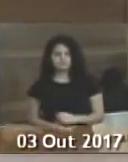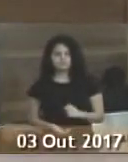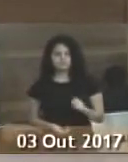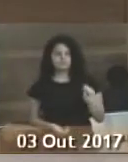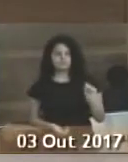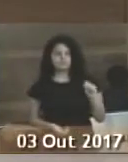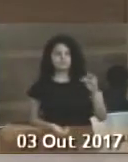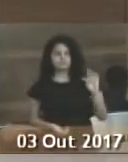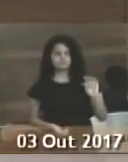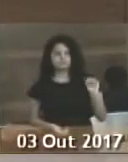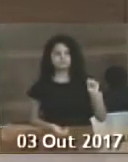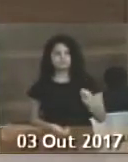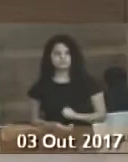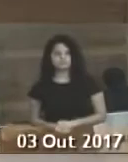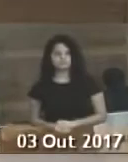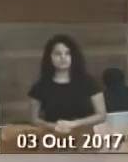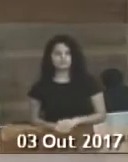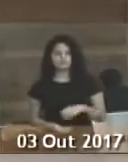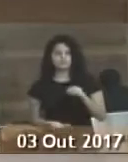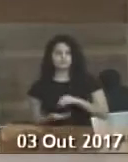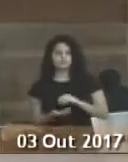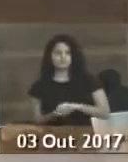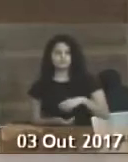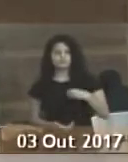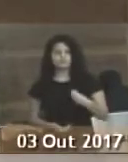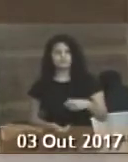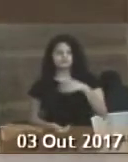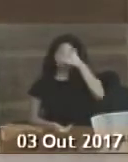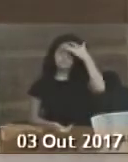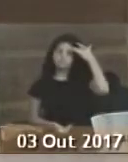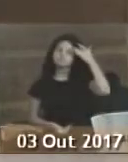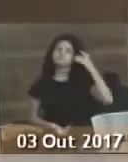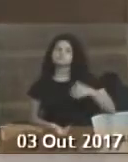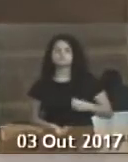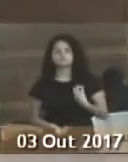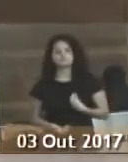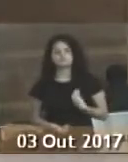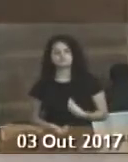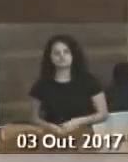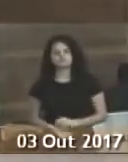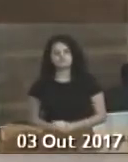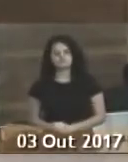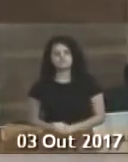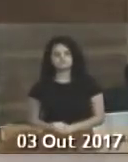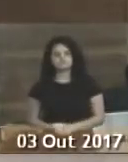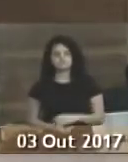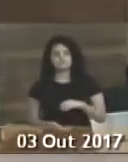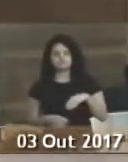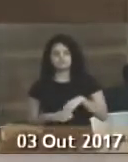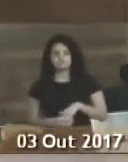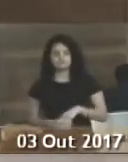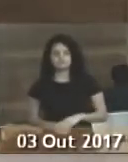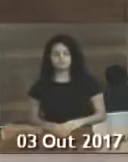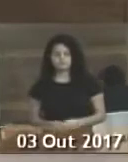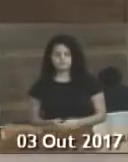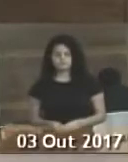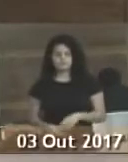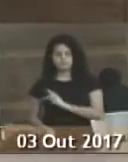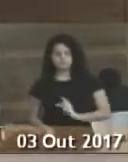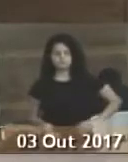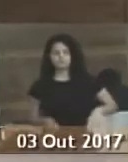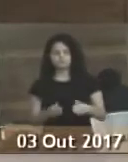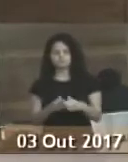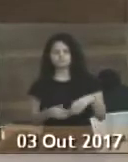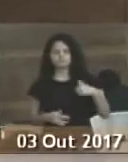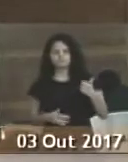A ata não foi votada devido à falta de quórum. Dando a continuidade à sessão, o senhor presidente solicitou ao primeiro secretário ad hoc que